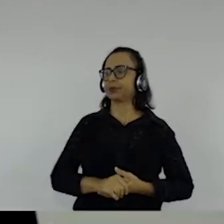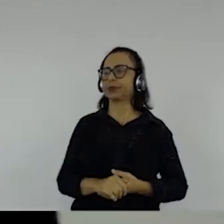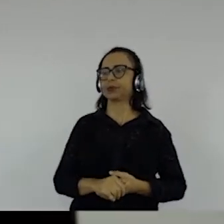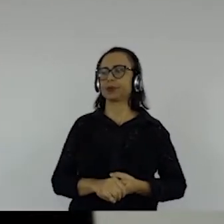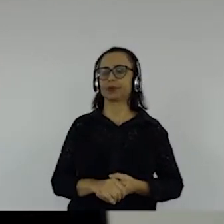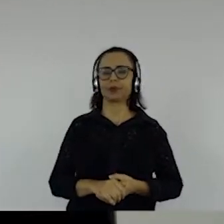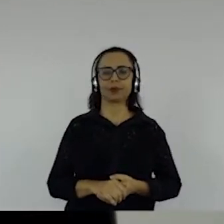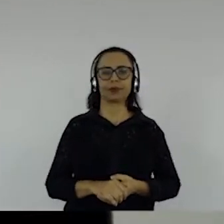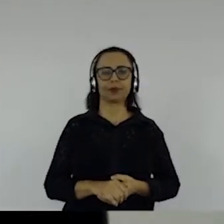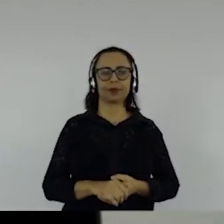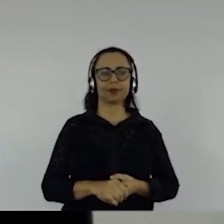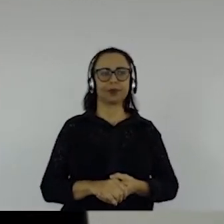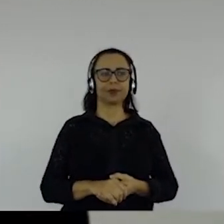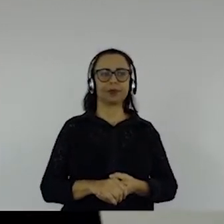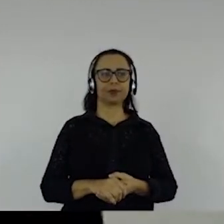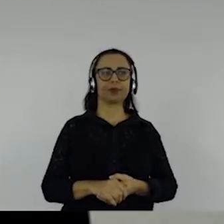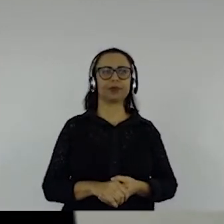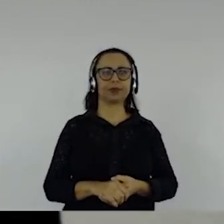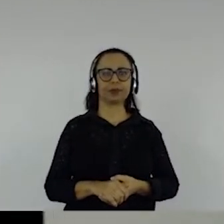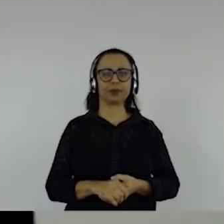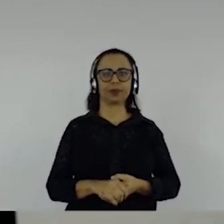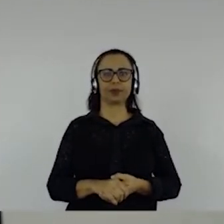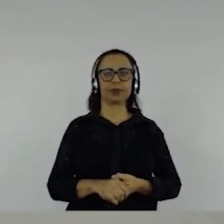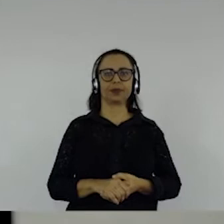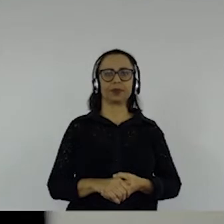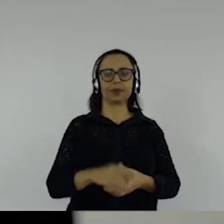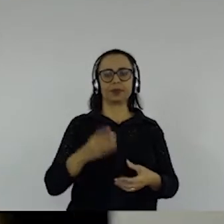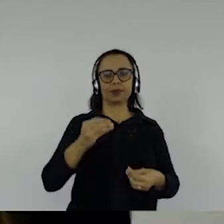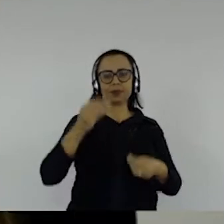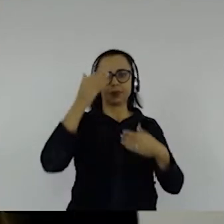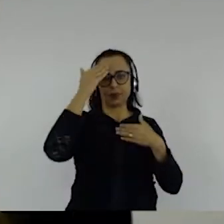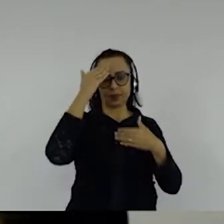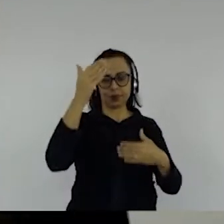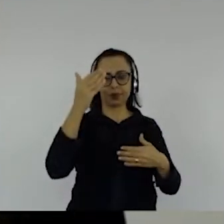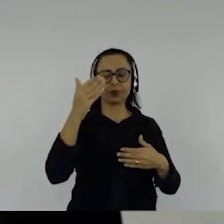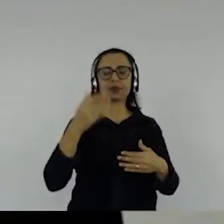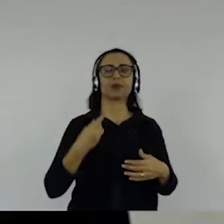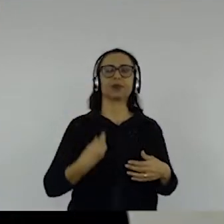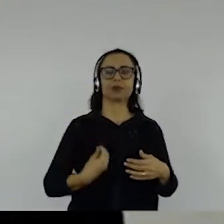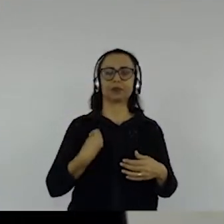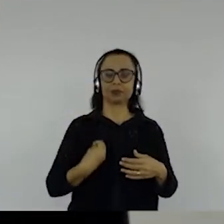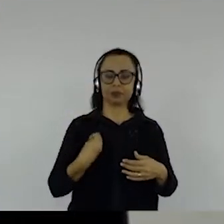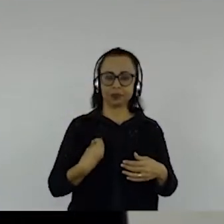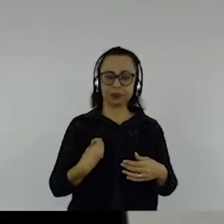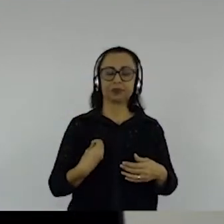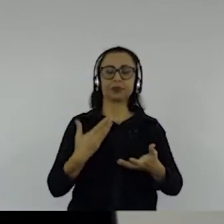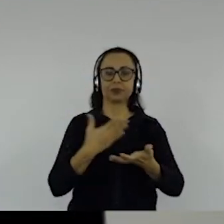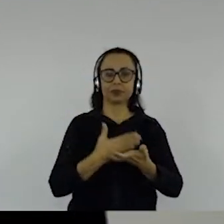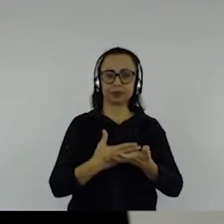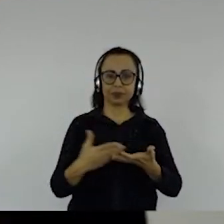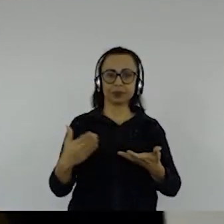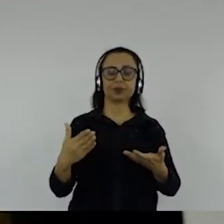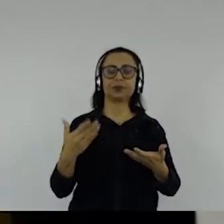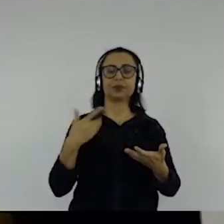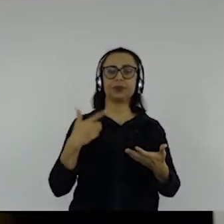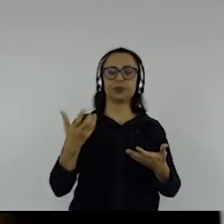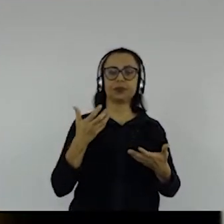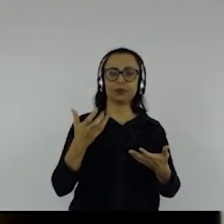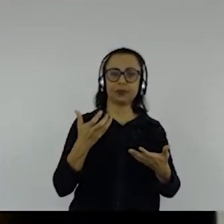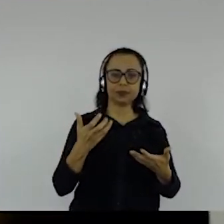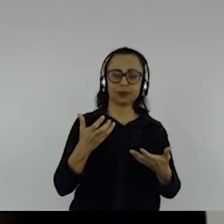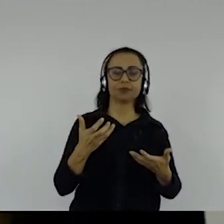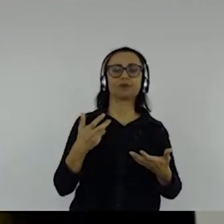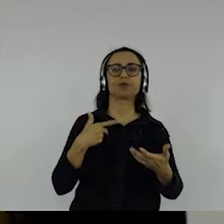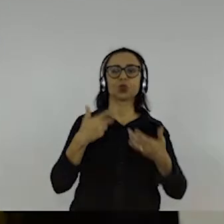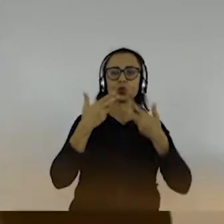Obrigada, ministro. Muito obrigada pelas considerações iniciais. Eu gostaria de dar uma